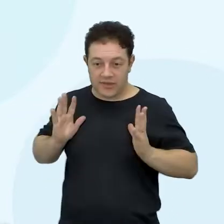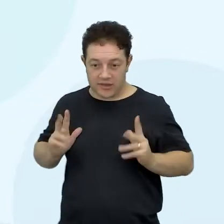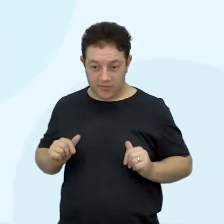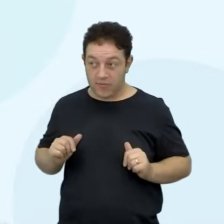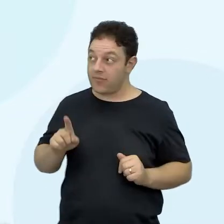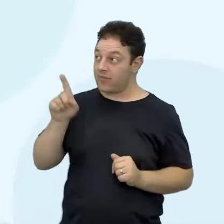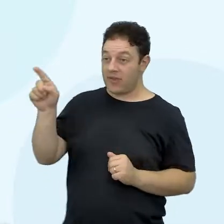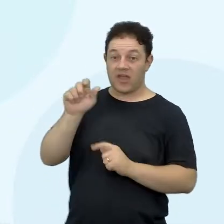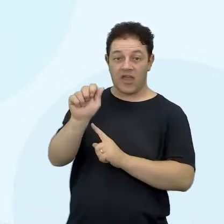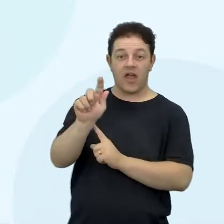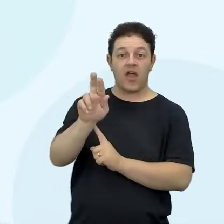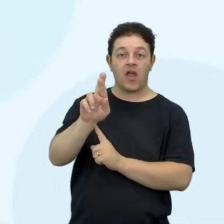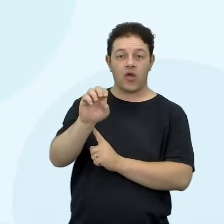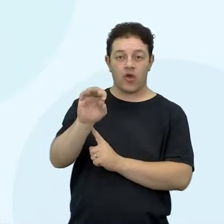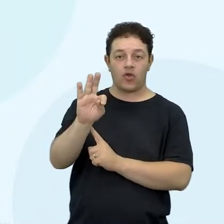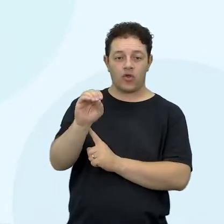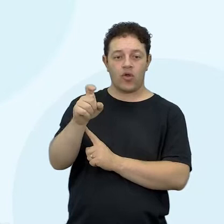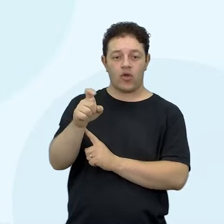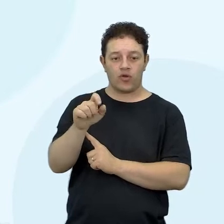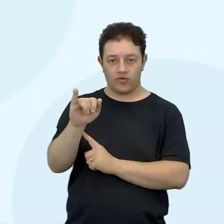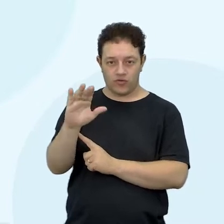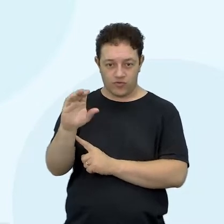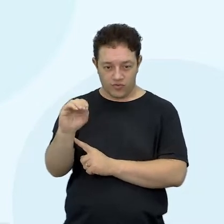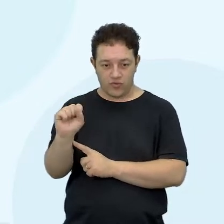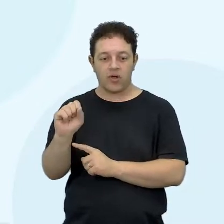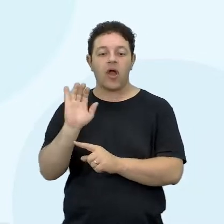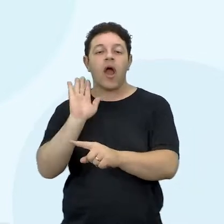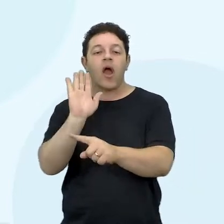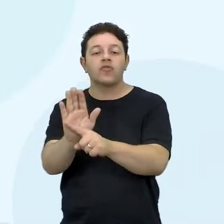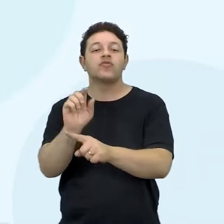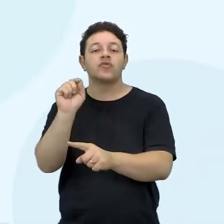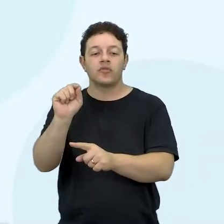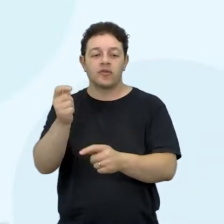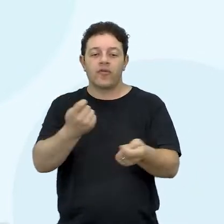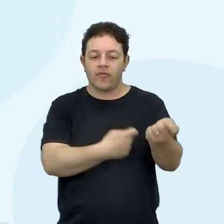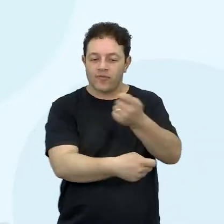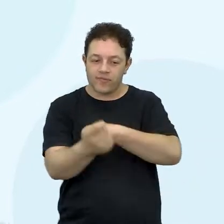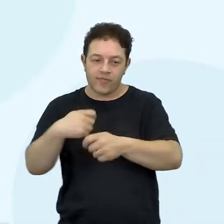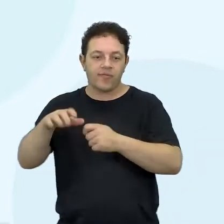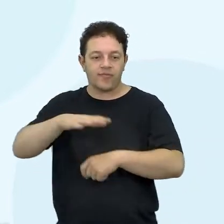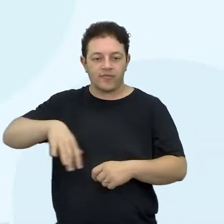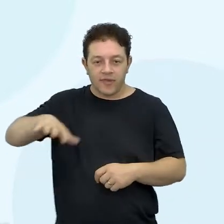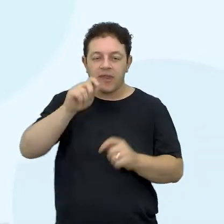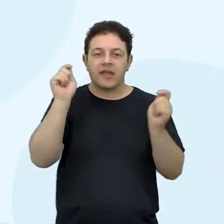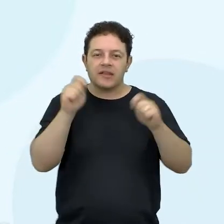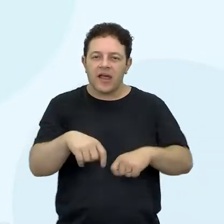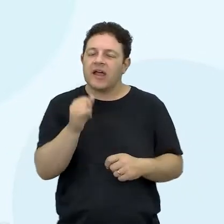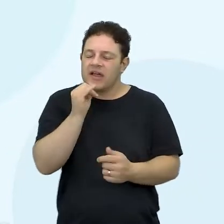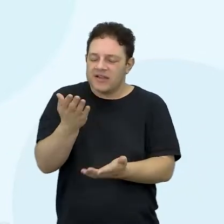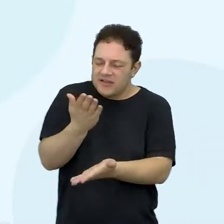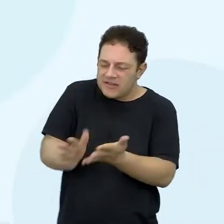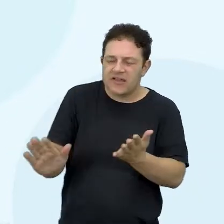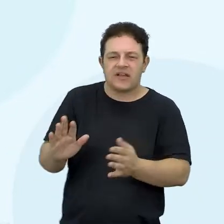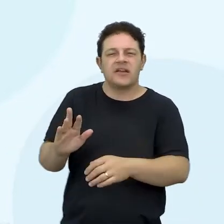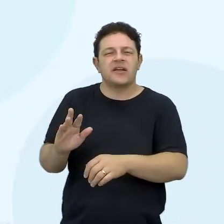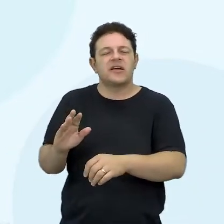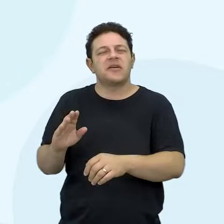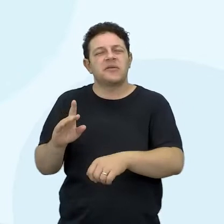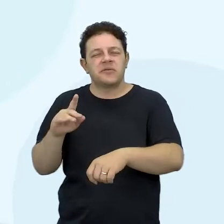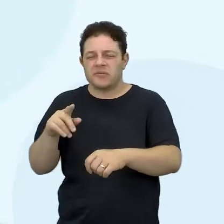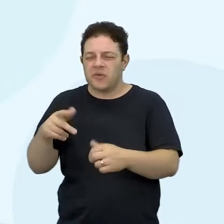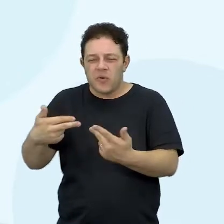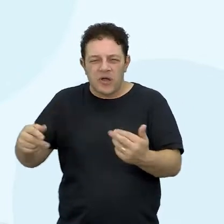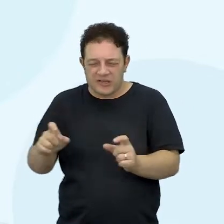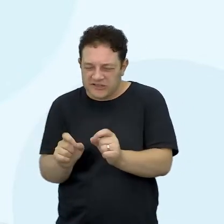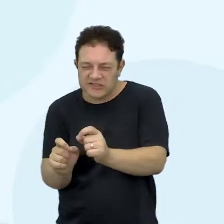muito utilizados no agronegócio justamente para eliminação de pragas. Então a gente